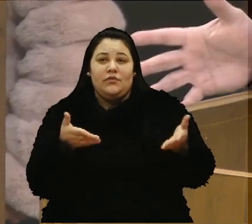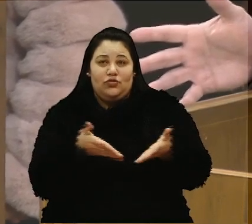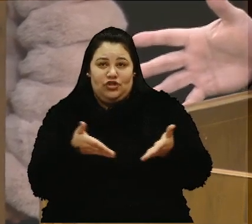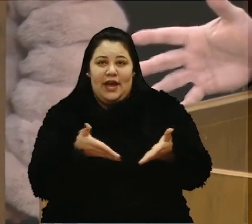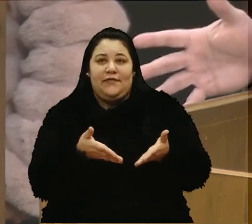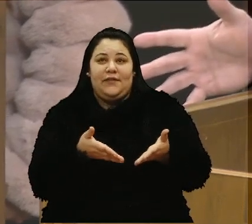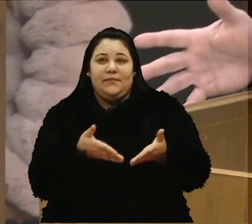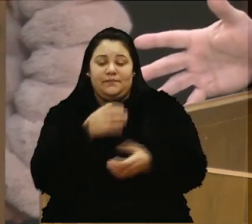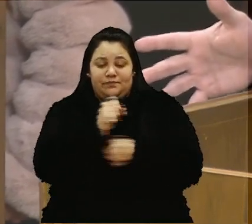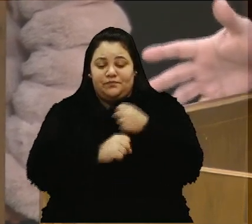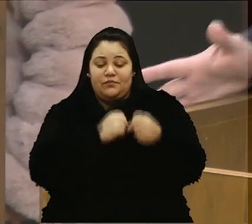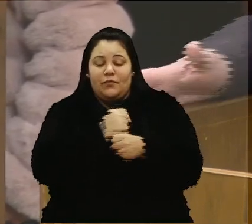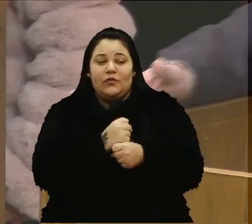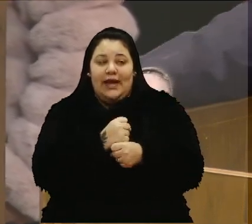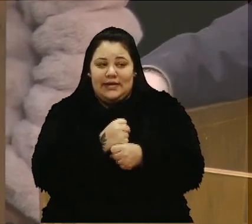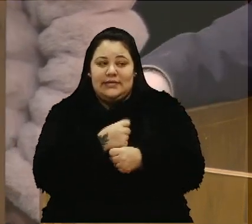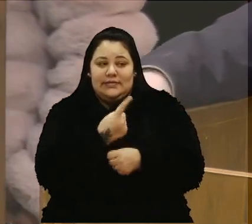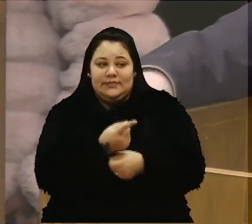o ano que vem,